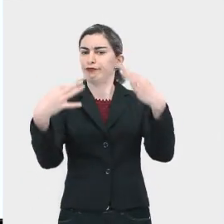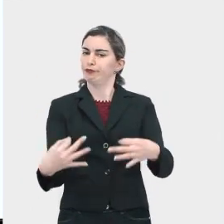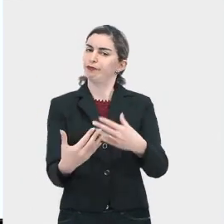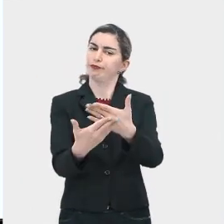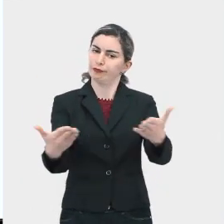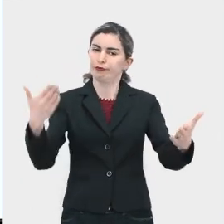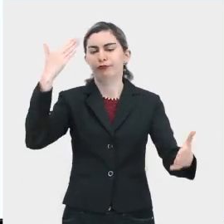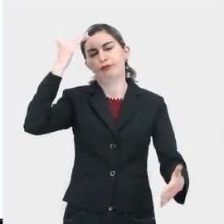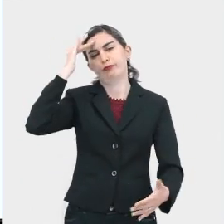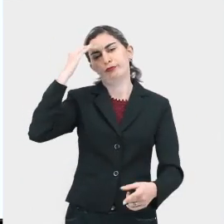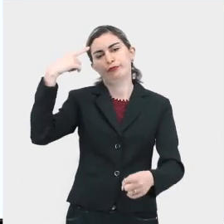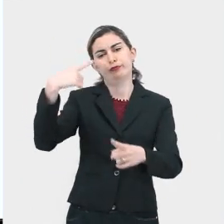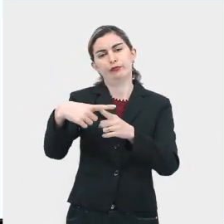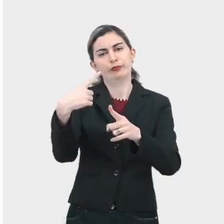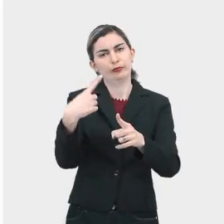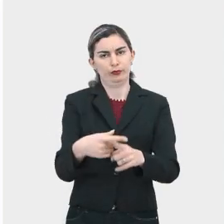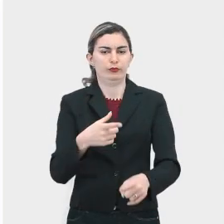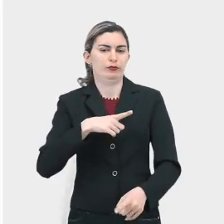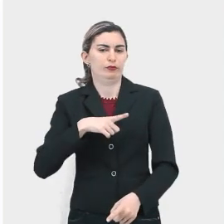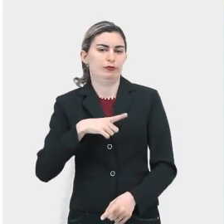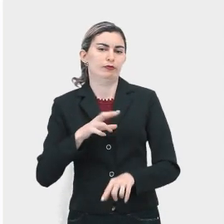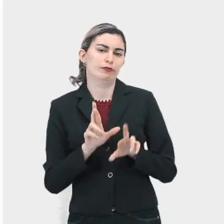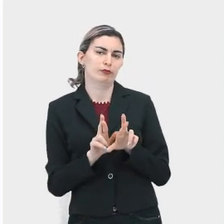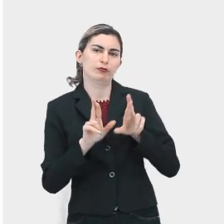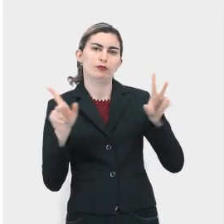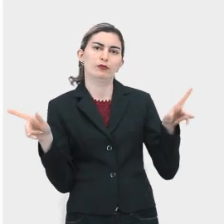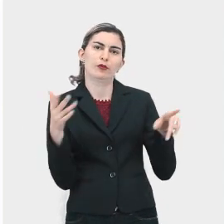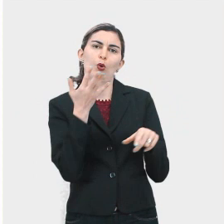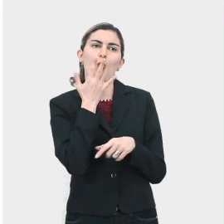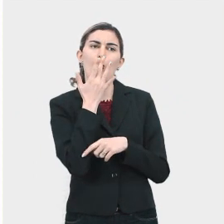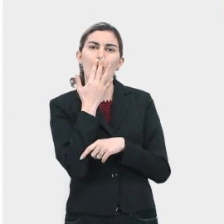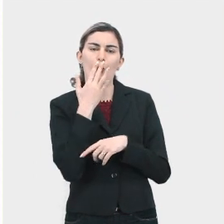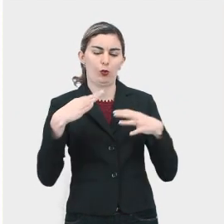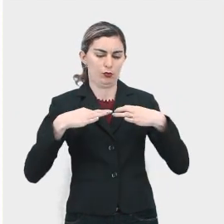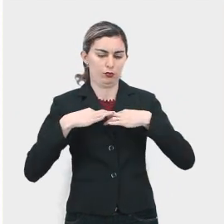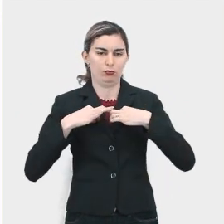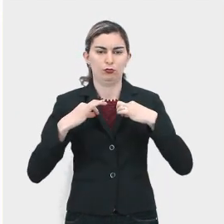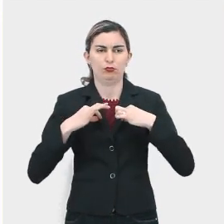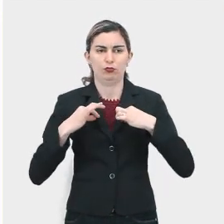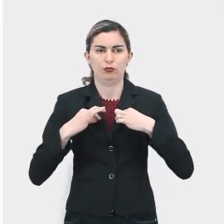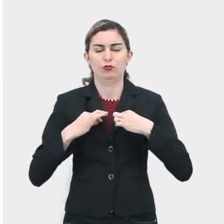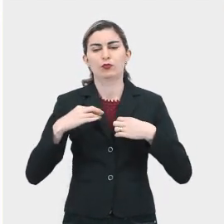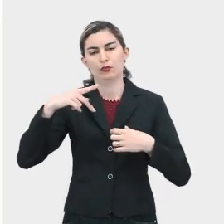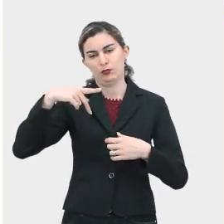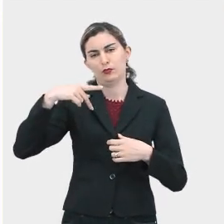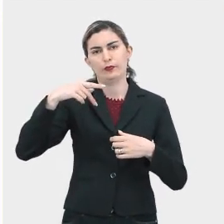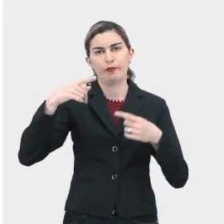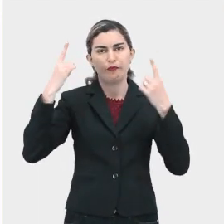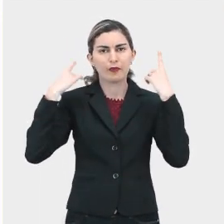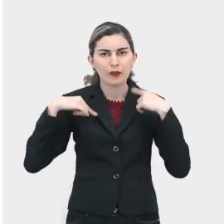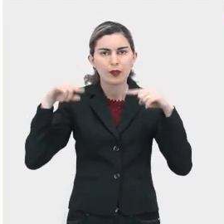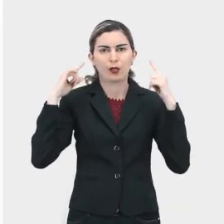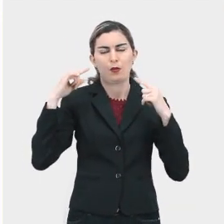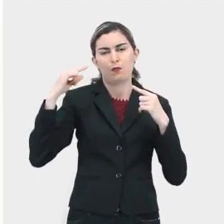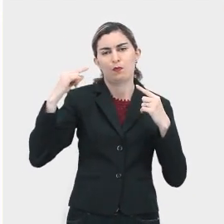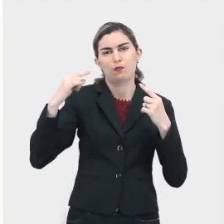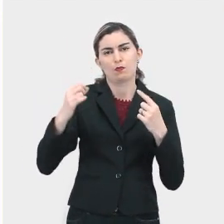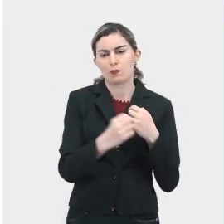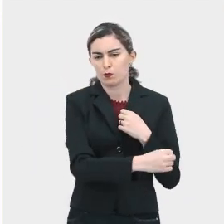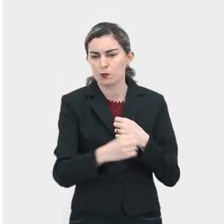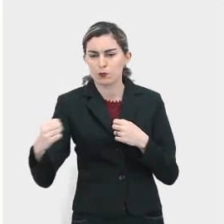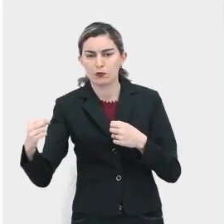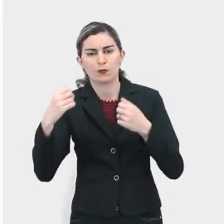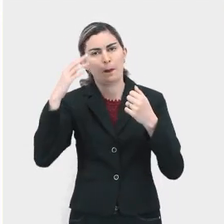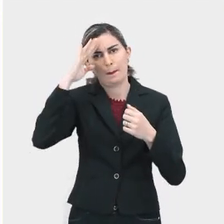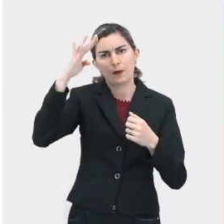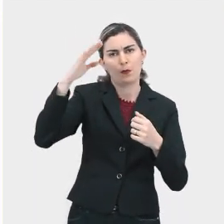essa diferença nas cores da roupa. O pastorio é uma das principais danças do ciclo natalino, muito vivenciada no